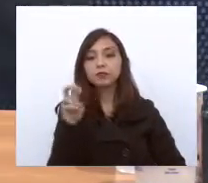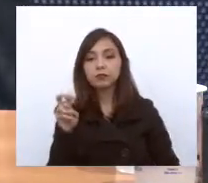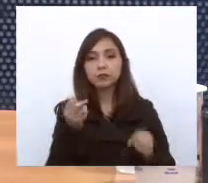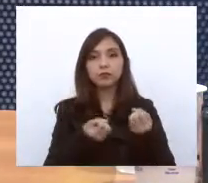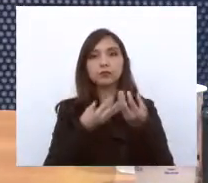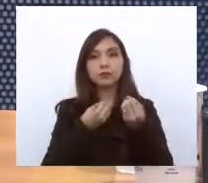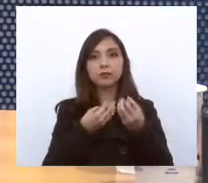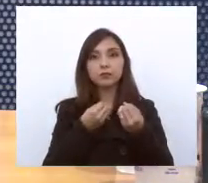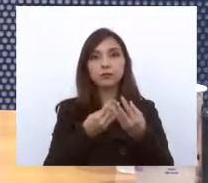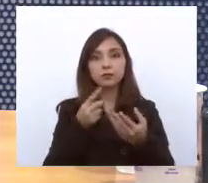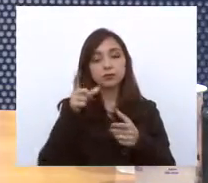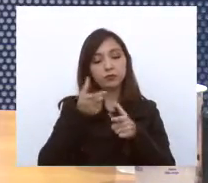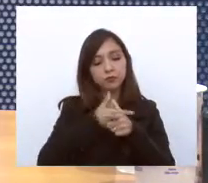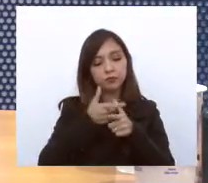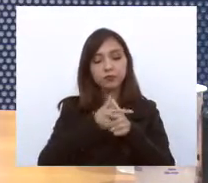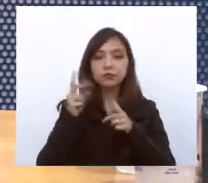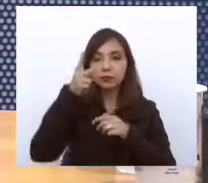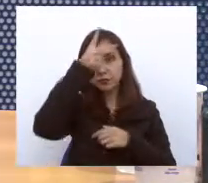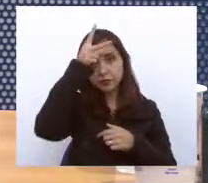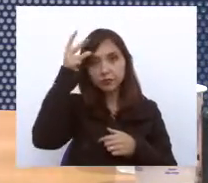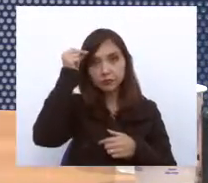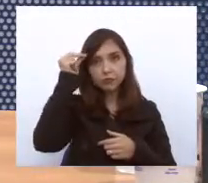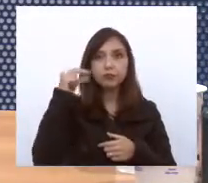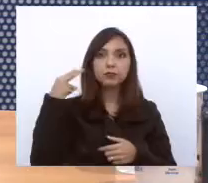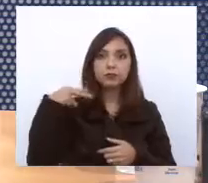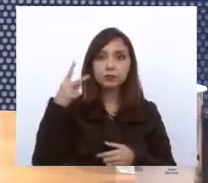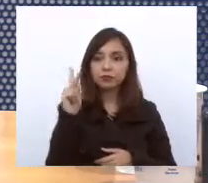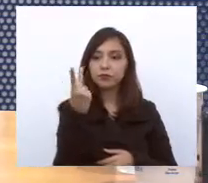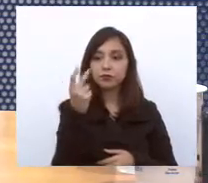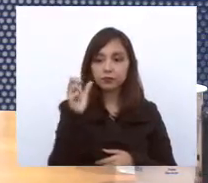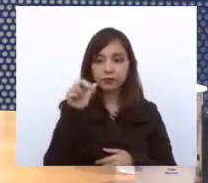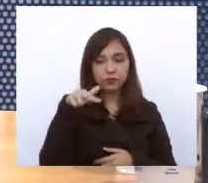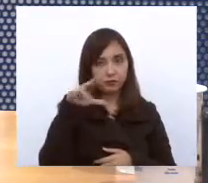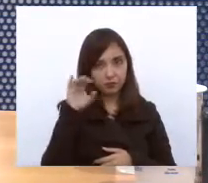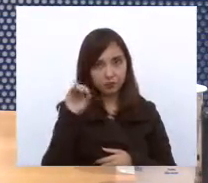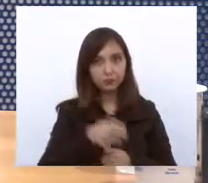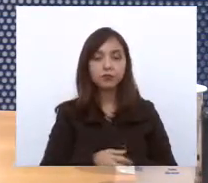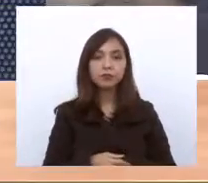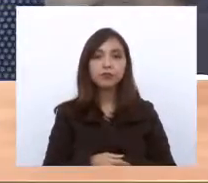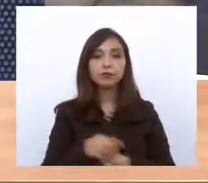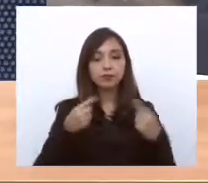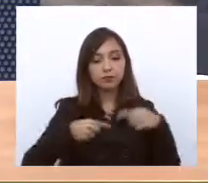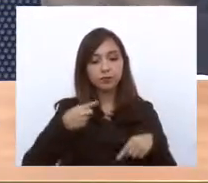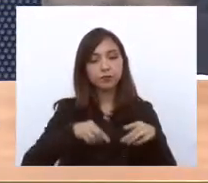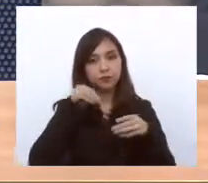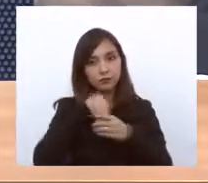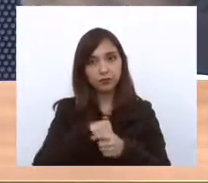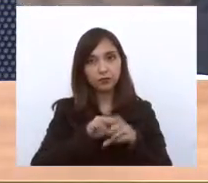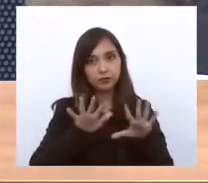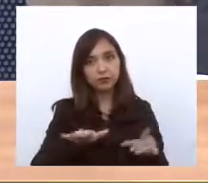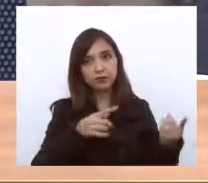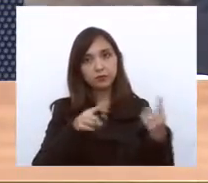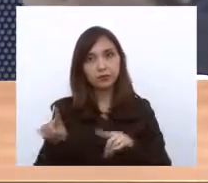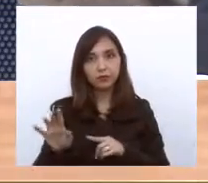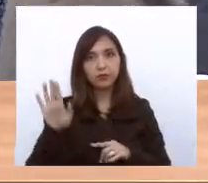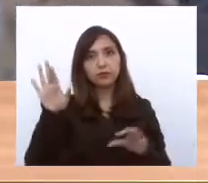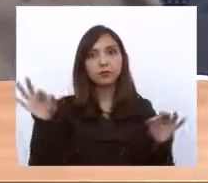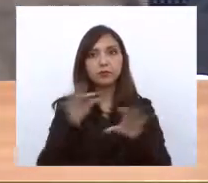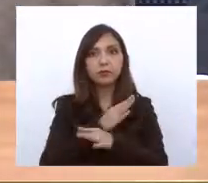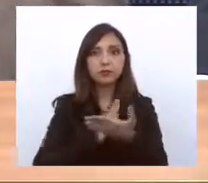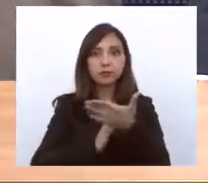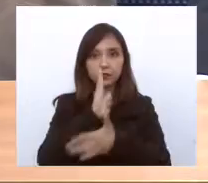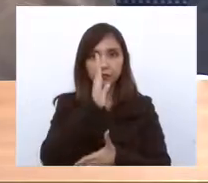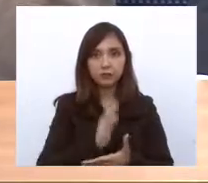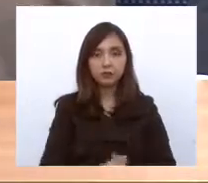Informações referentes às dívidas da Prefeitura. Autor, vereador Helena Metalúrgico. Em discussão, encerrada a discussão e votação. Os vereadores favoráveis permaneçam em comissão, os contrários manifestem. Encerrada a